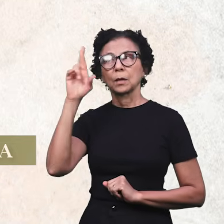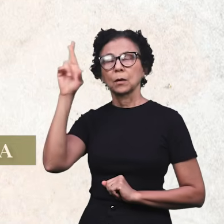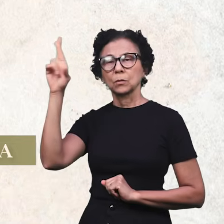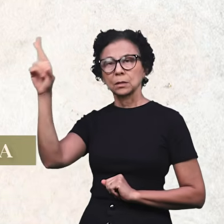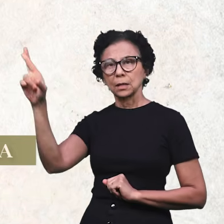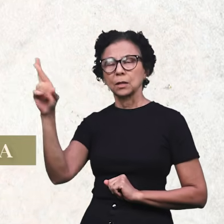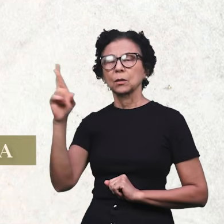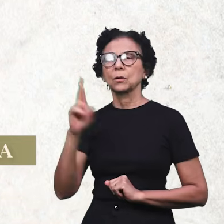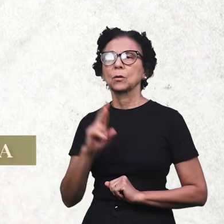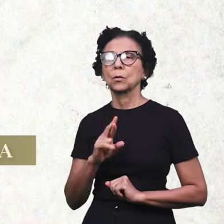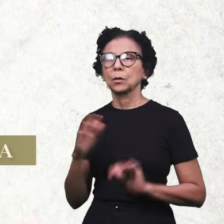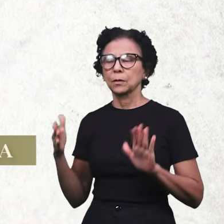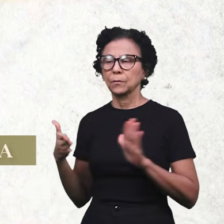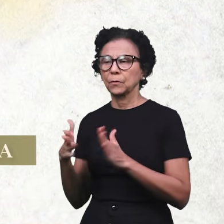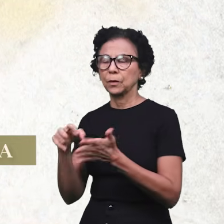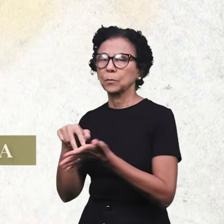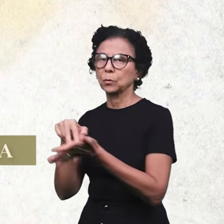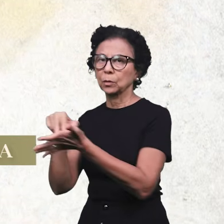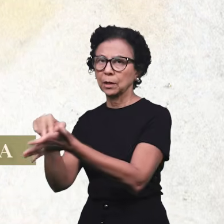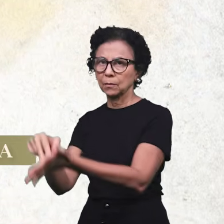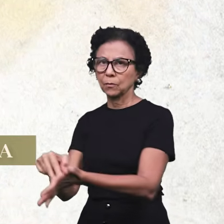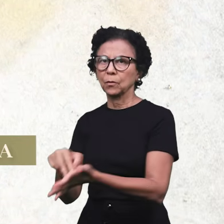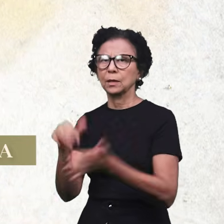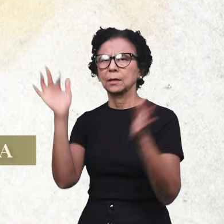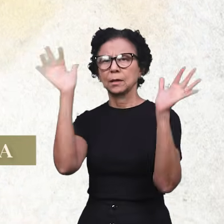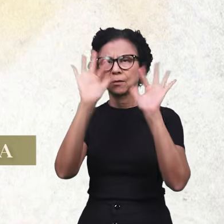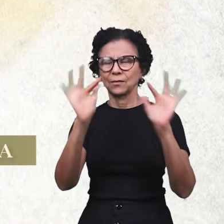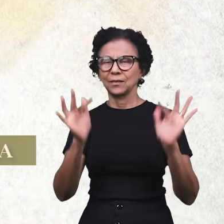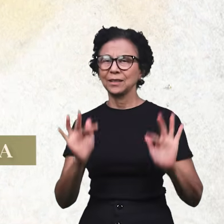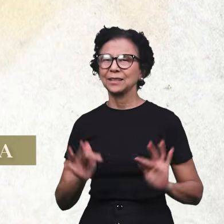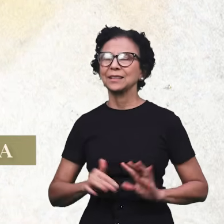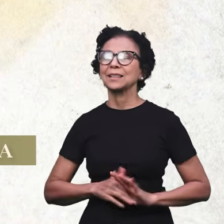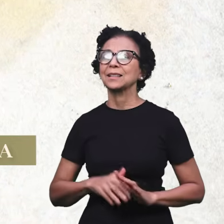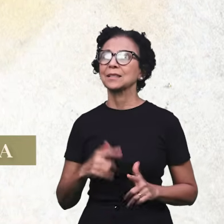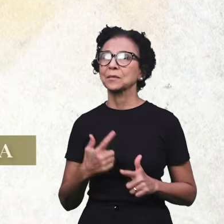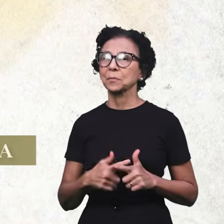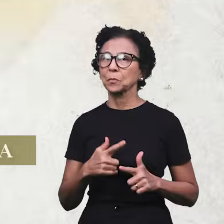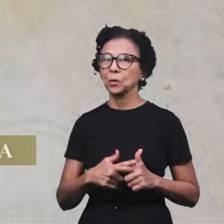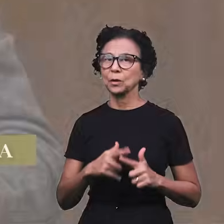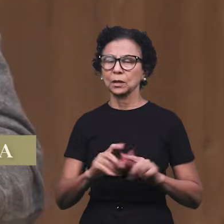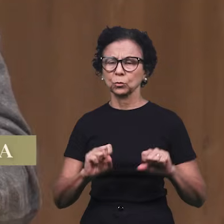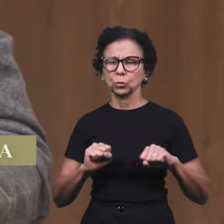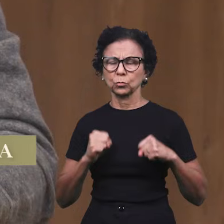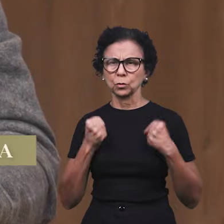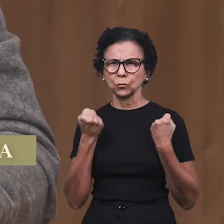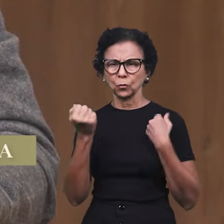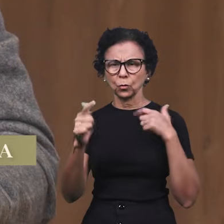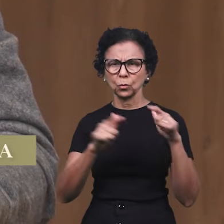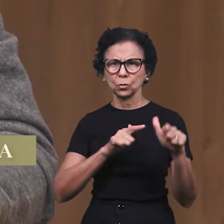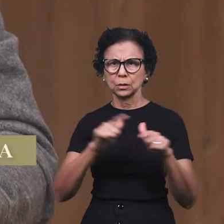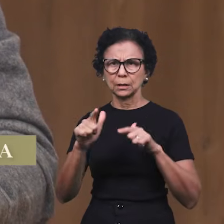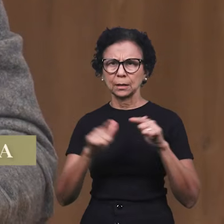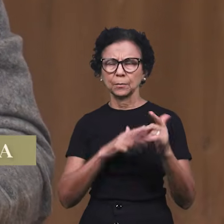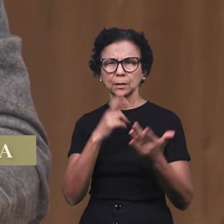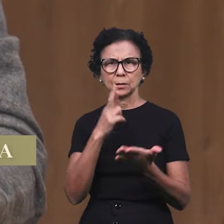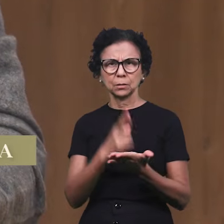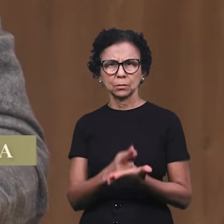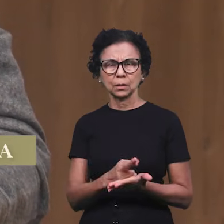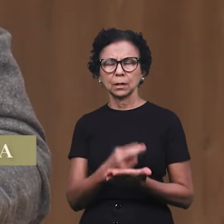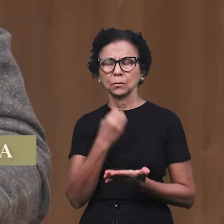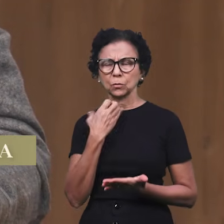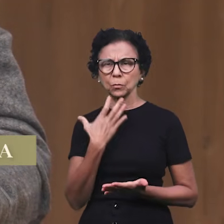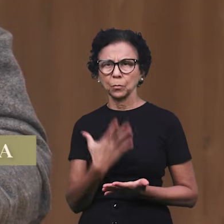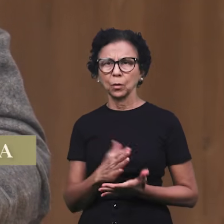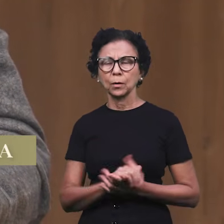casa, os teus filhos como plantas de oliveira à roda da tua mesa. O Salmo 128,